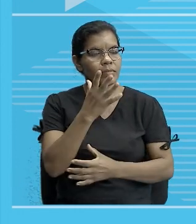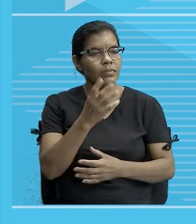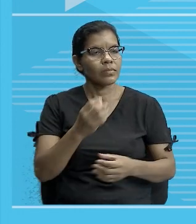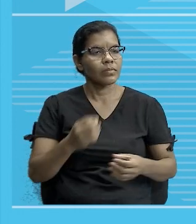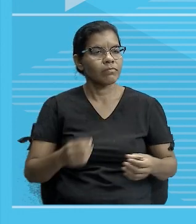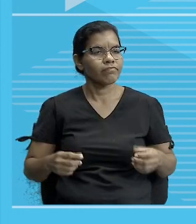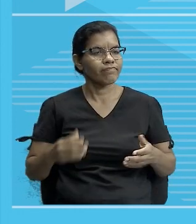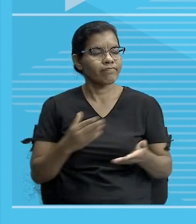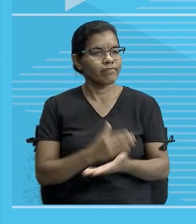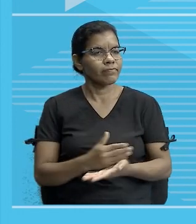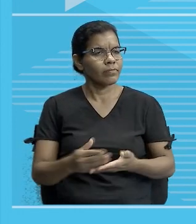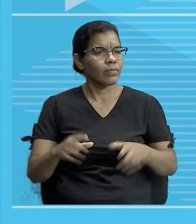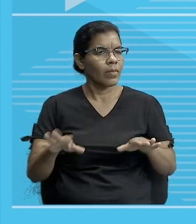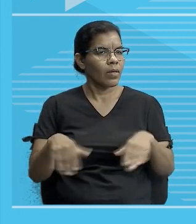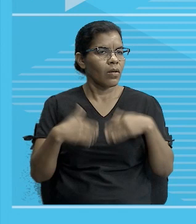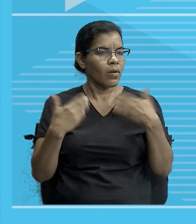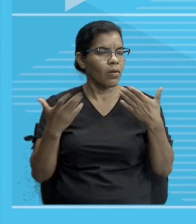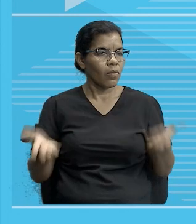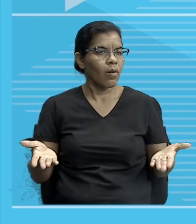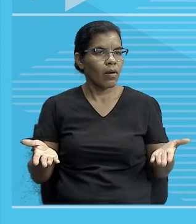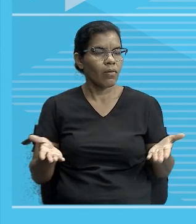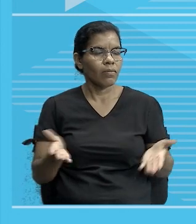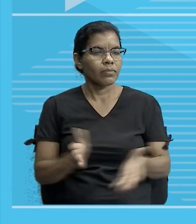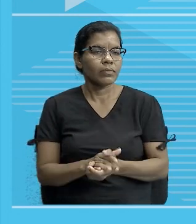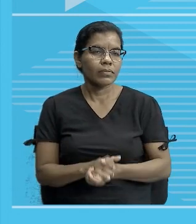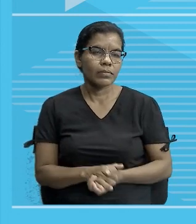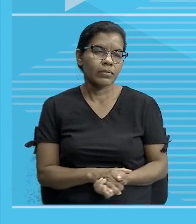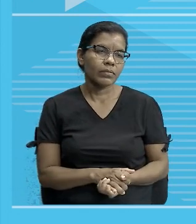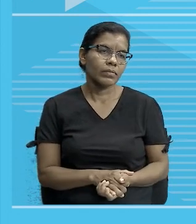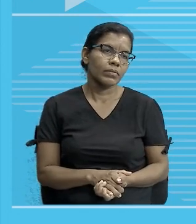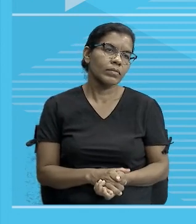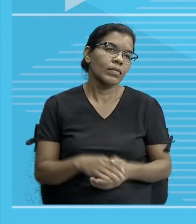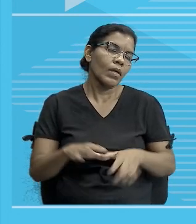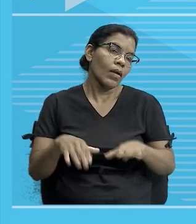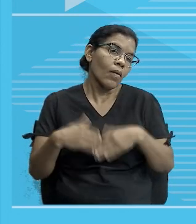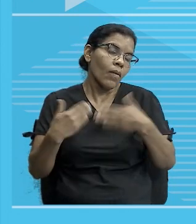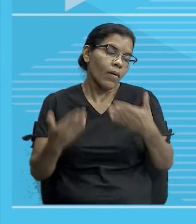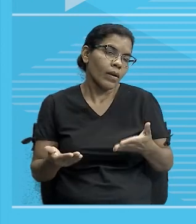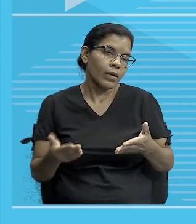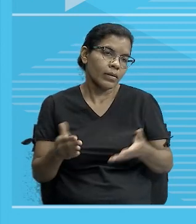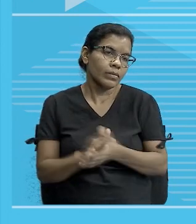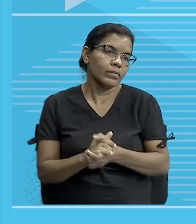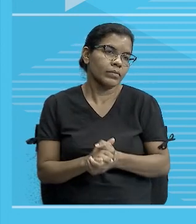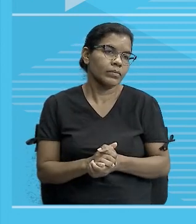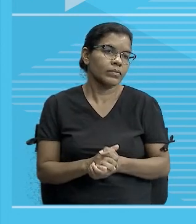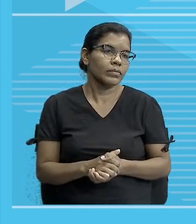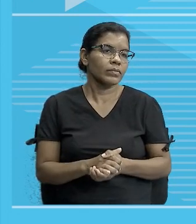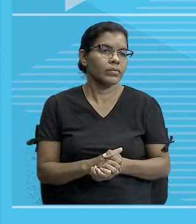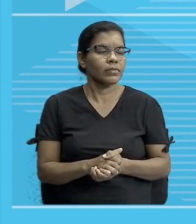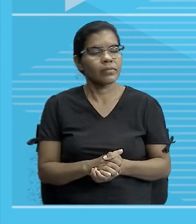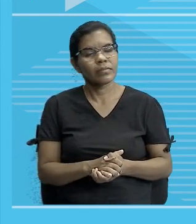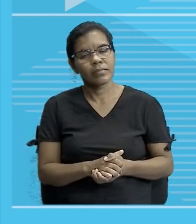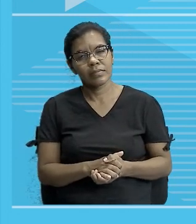um novo princípio. Qual foi ele? Qual é o princípio estabelecido bem